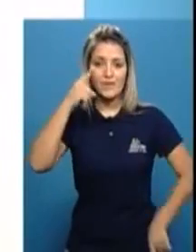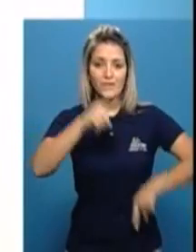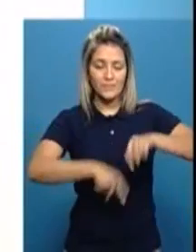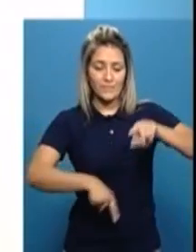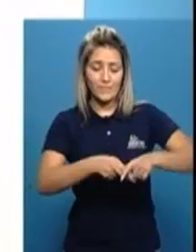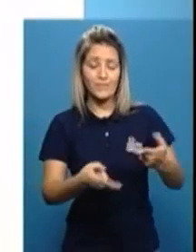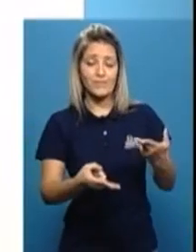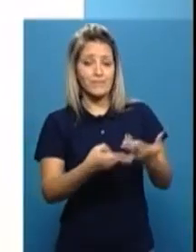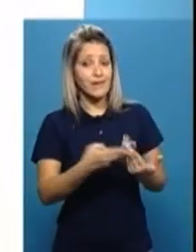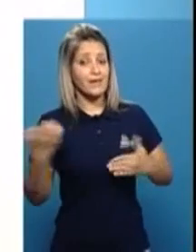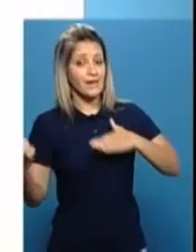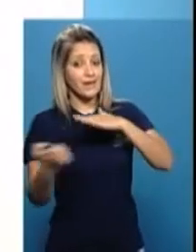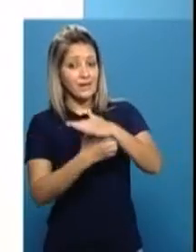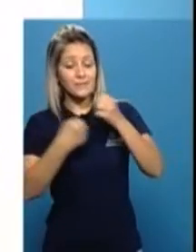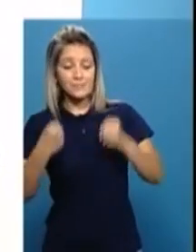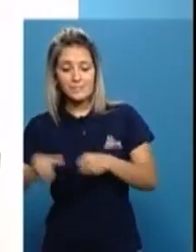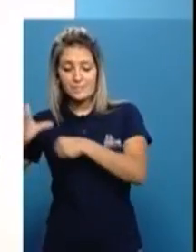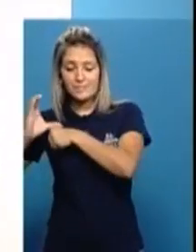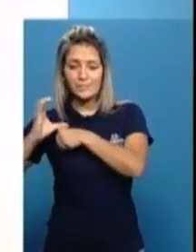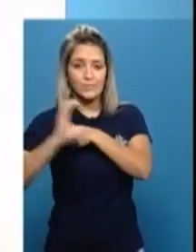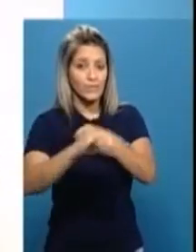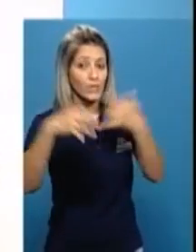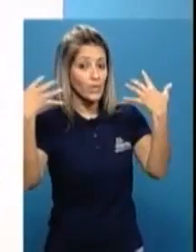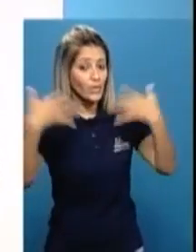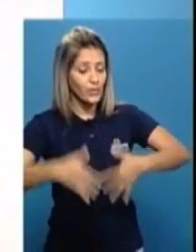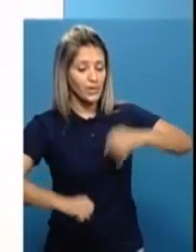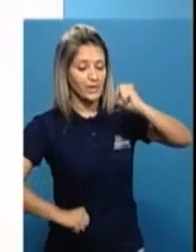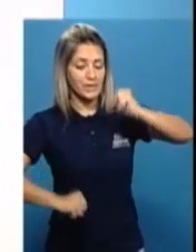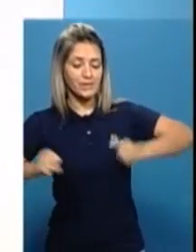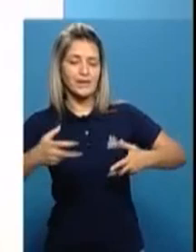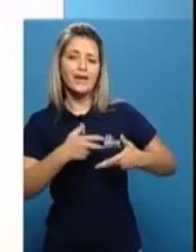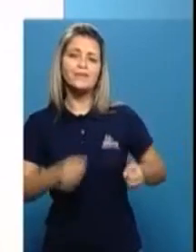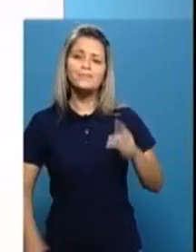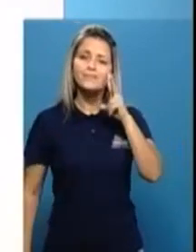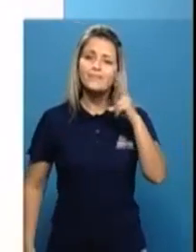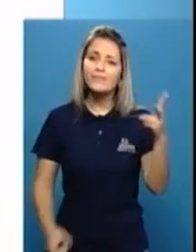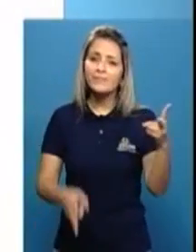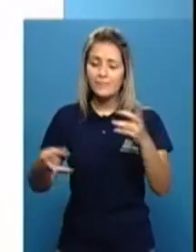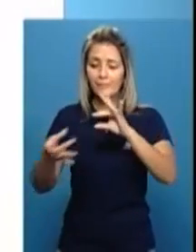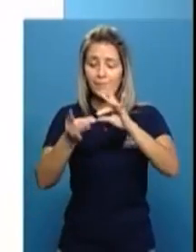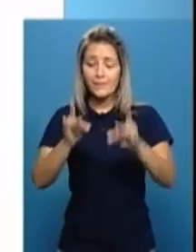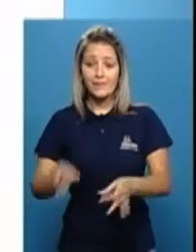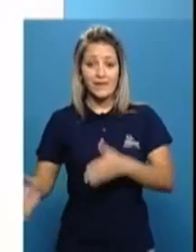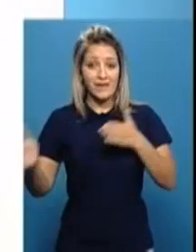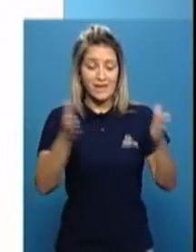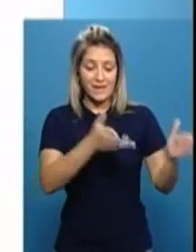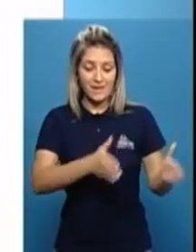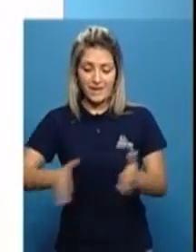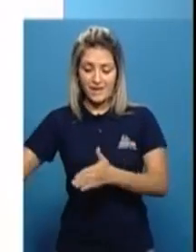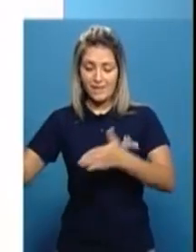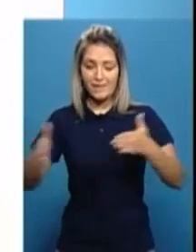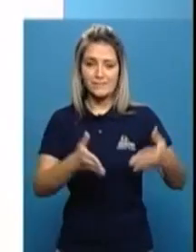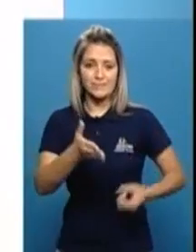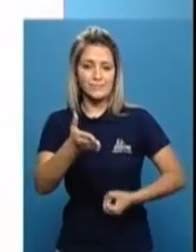investimentos em maquinários. Então, pelas suas características, vemos que a produção em massa